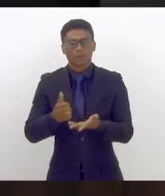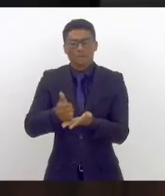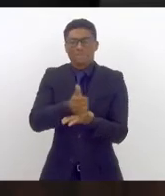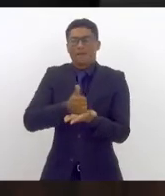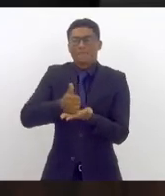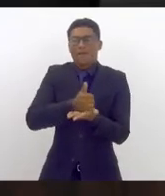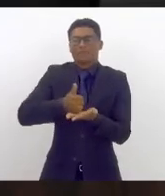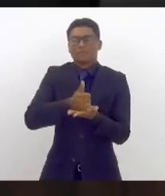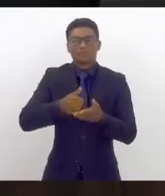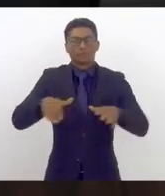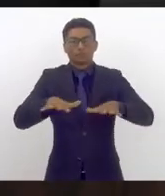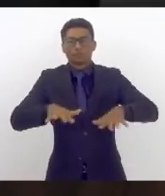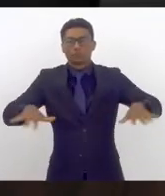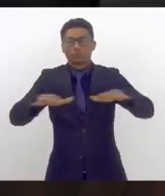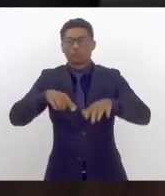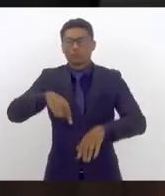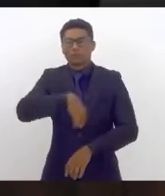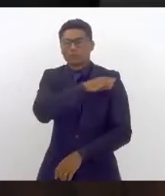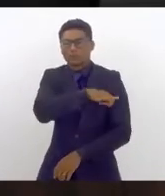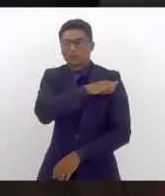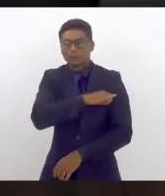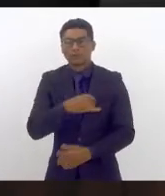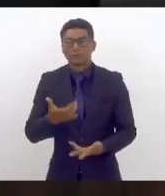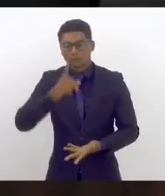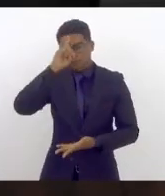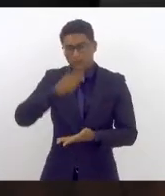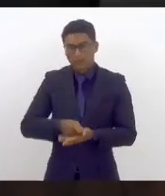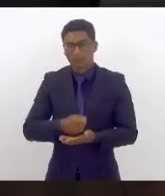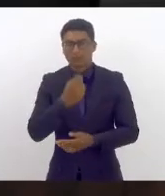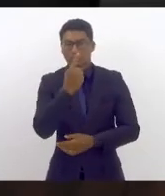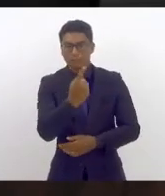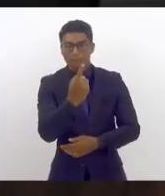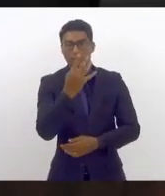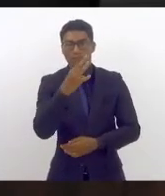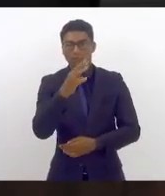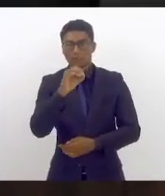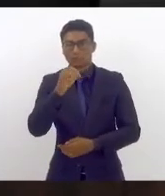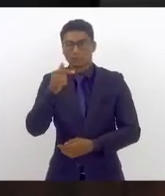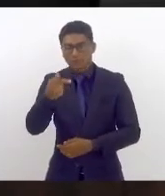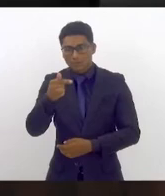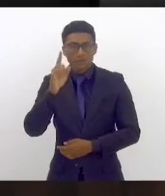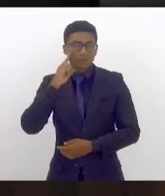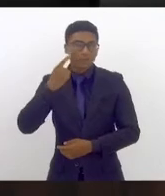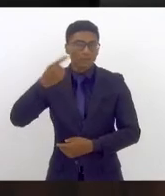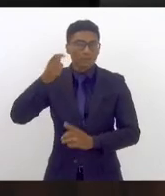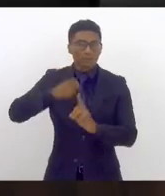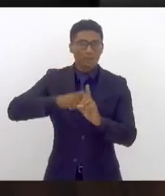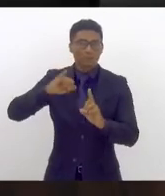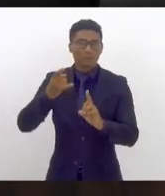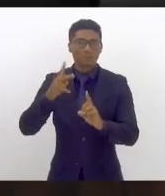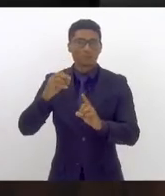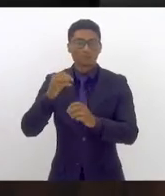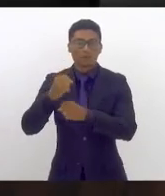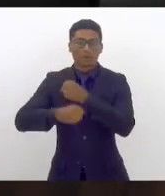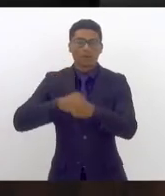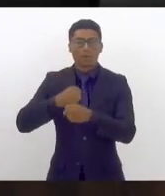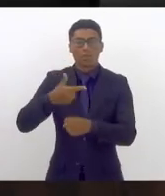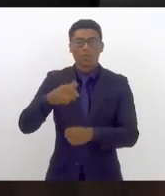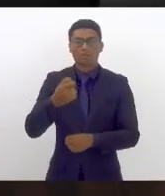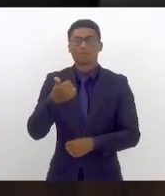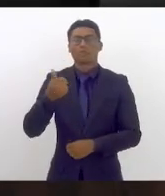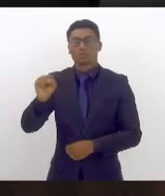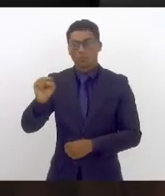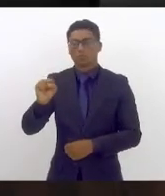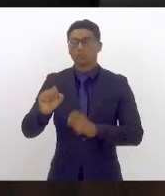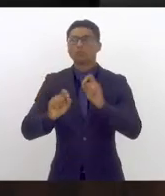de Manipulação no nome do estado do Rio de Janeiro a resolução 1407 de primeiro de julho de 2018 que proíbe a fabricação de distribuição